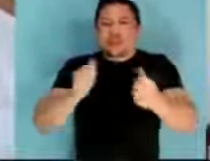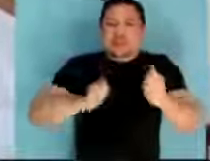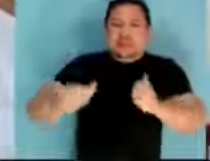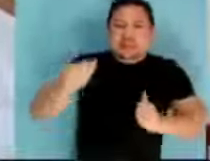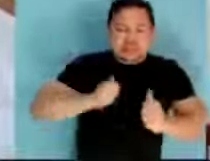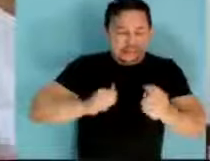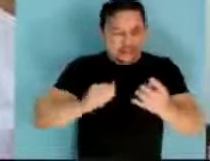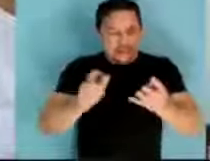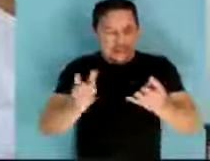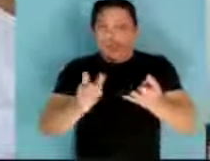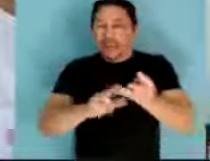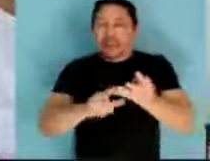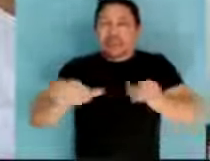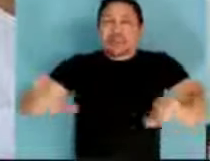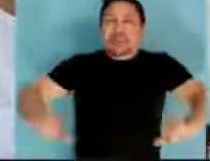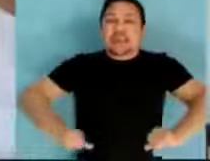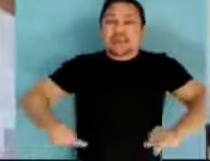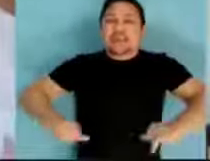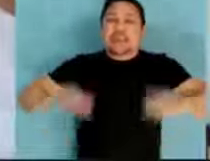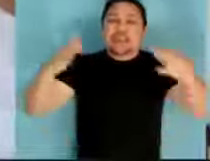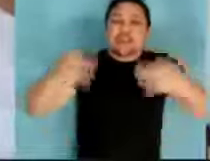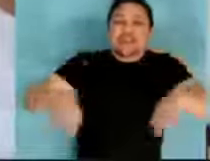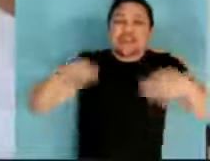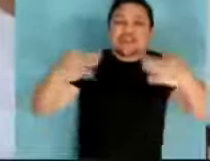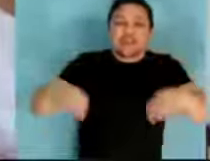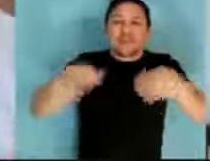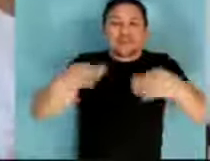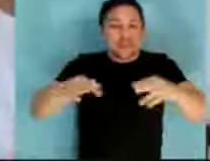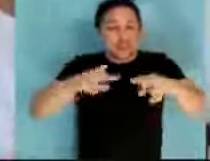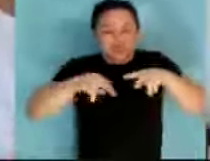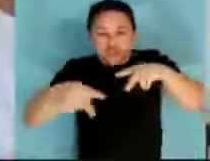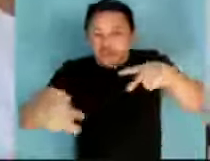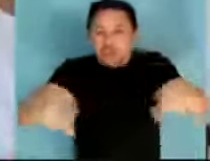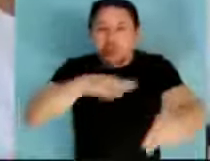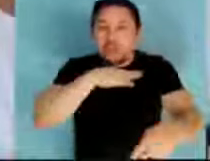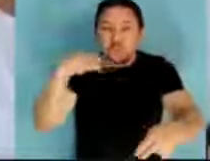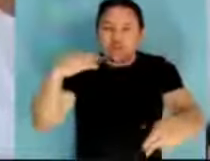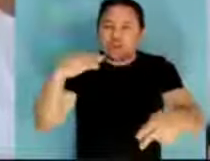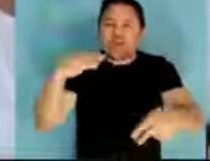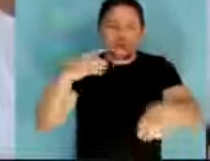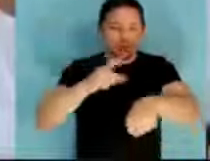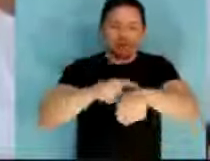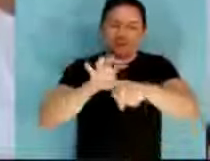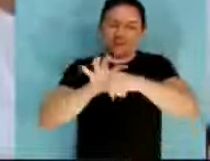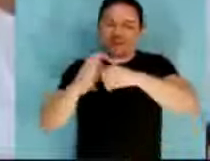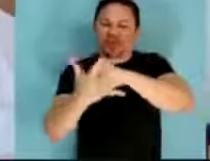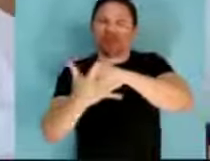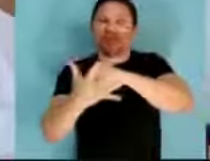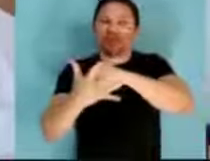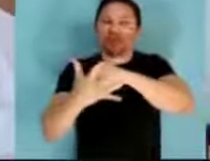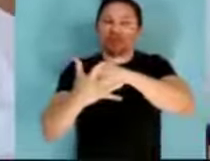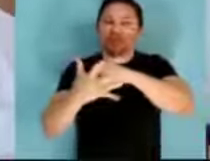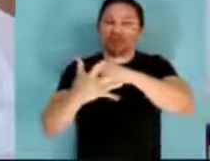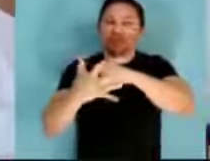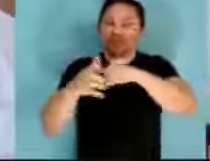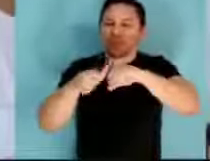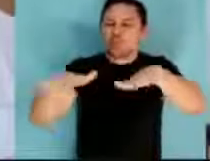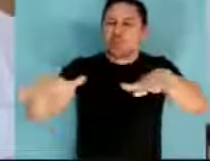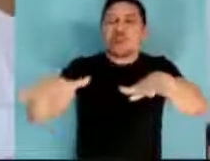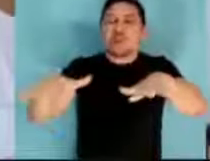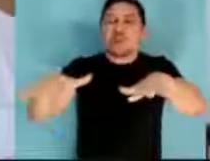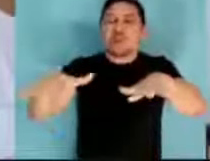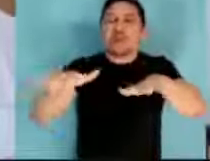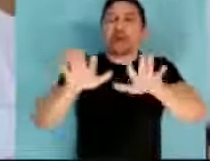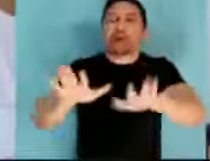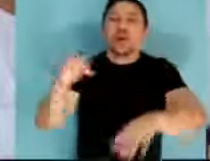confusões, ansiedades, dores, luto, nesse momento de pandemia, a coisa